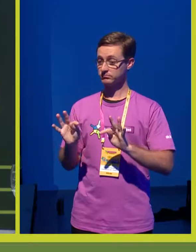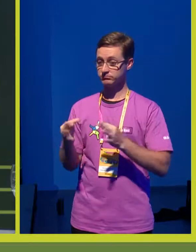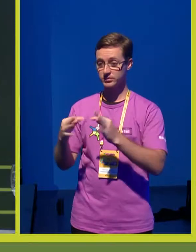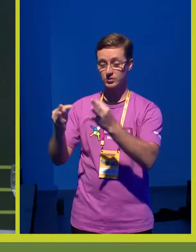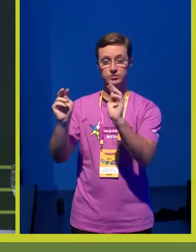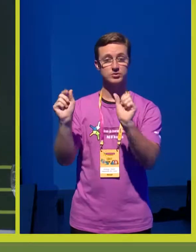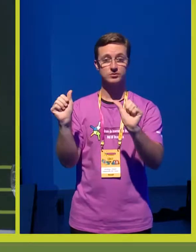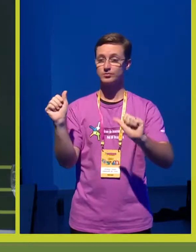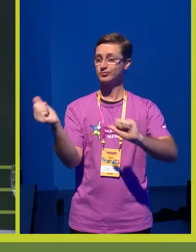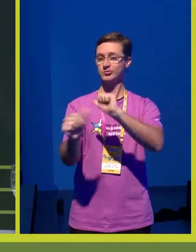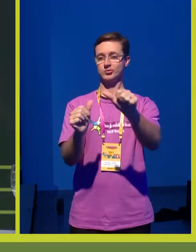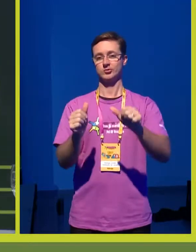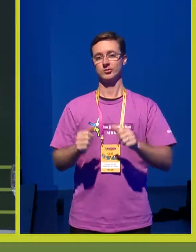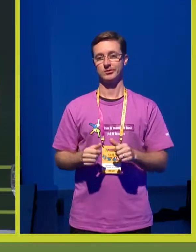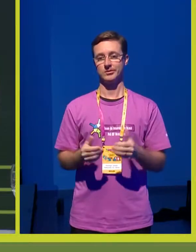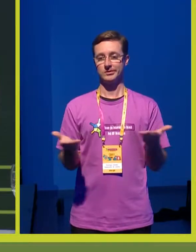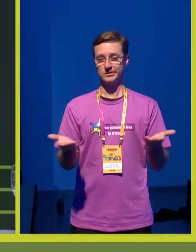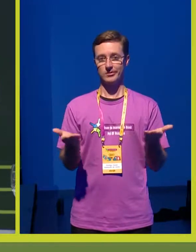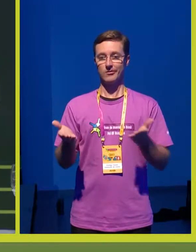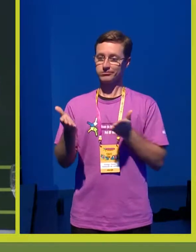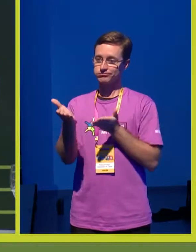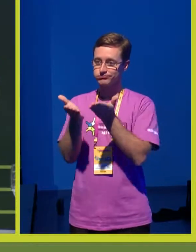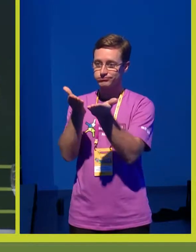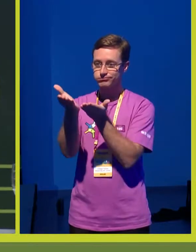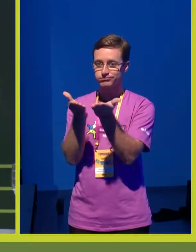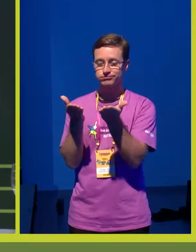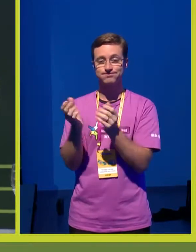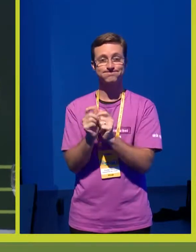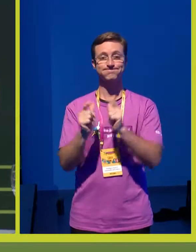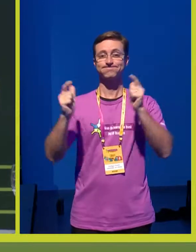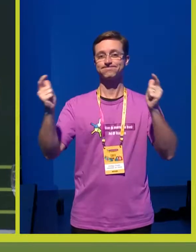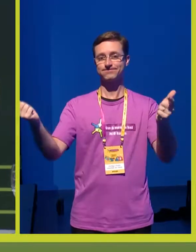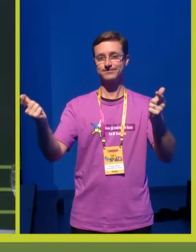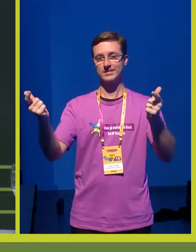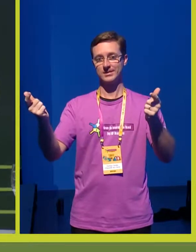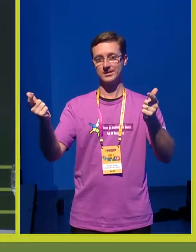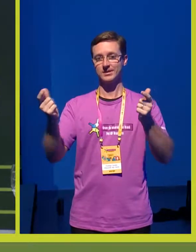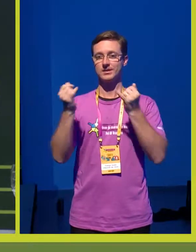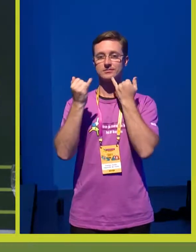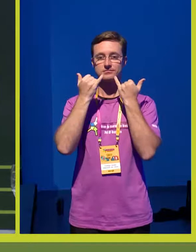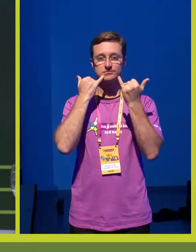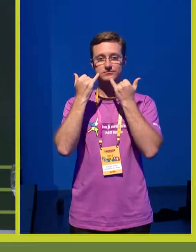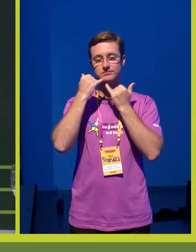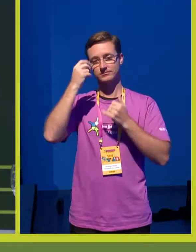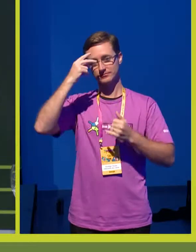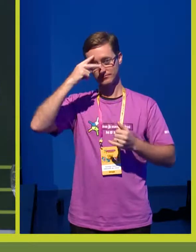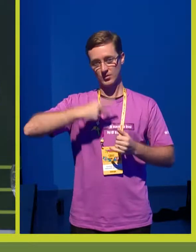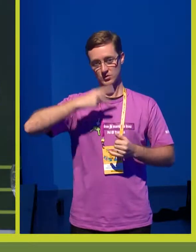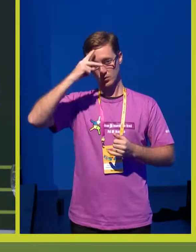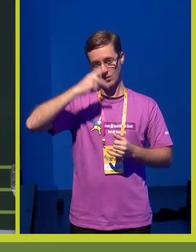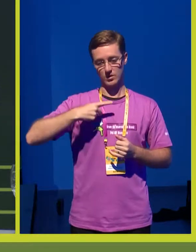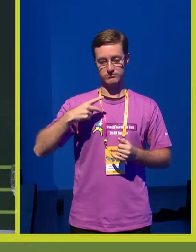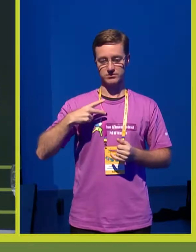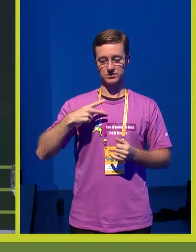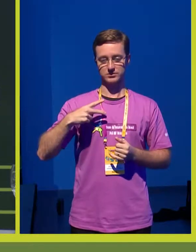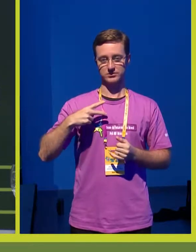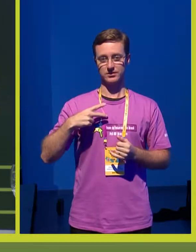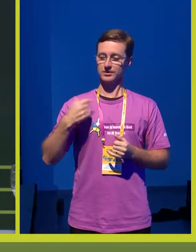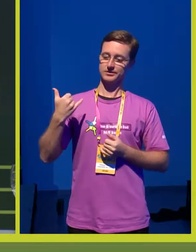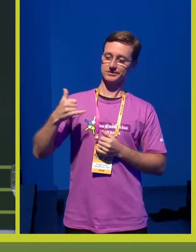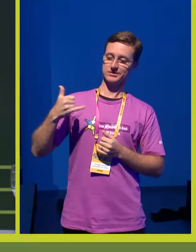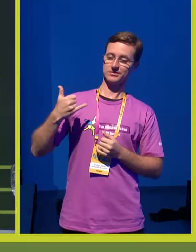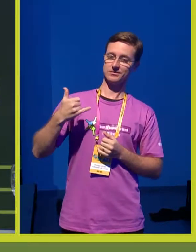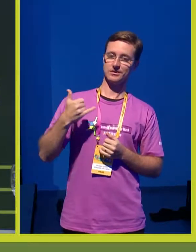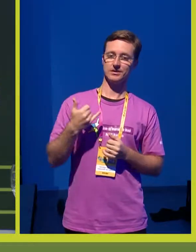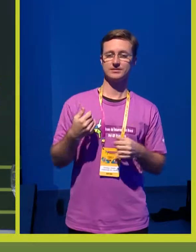acesso muito grande a informações pessoais por meio de celulares e que